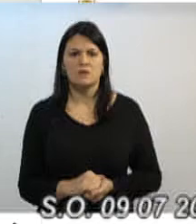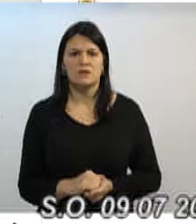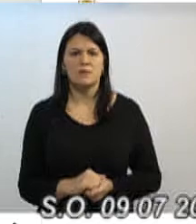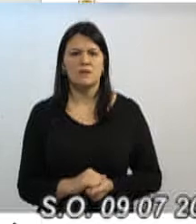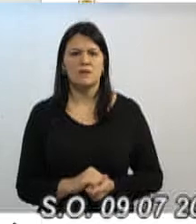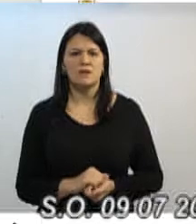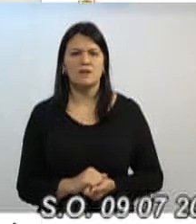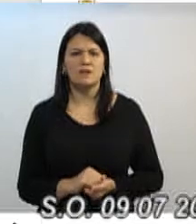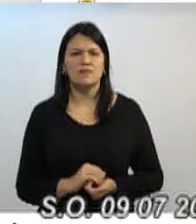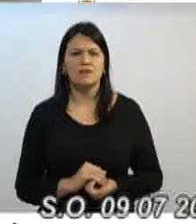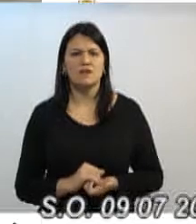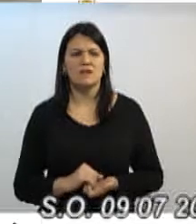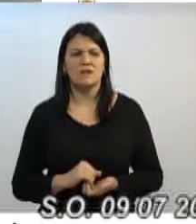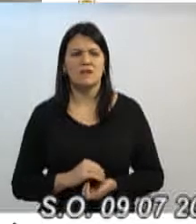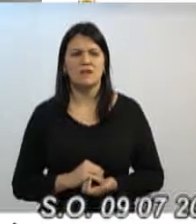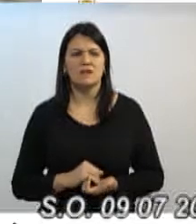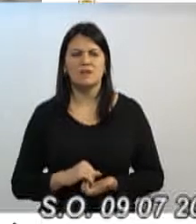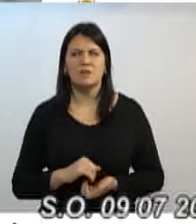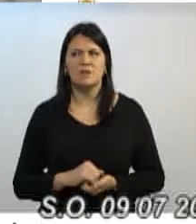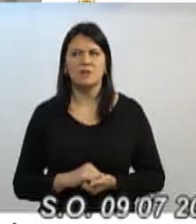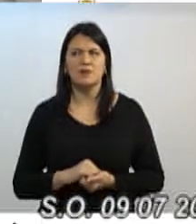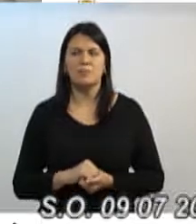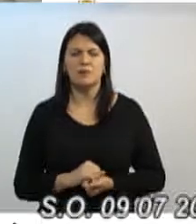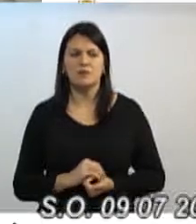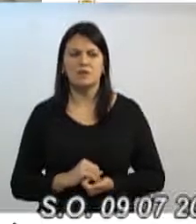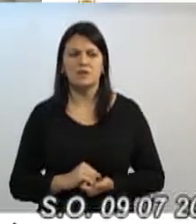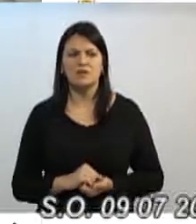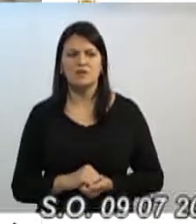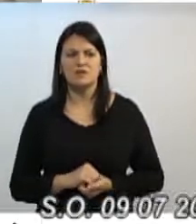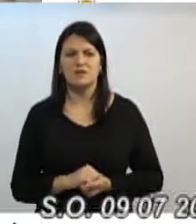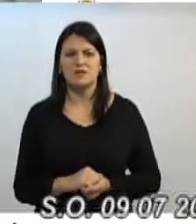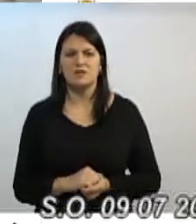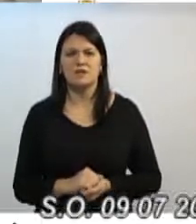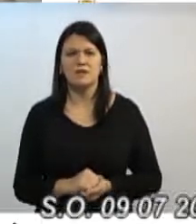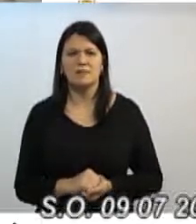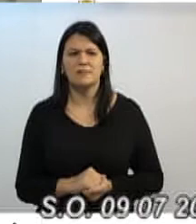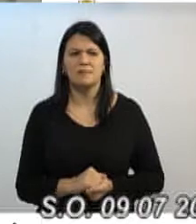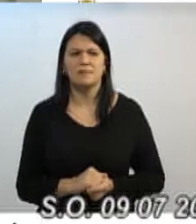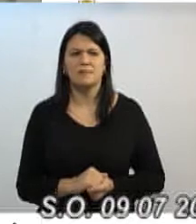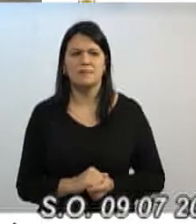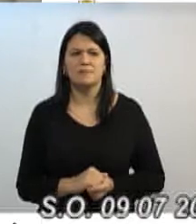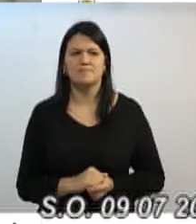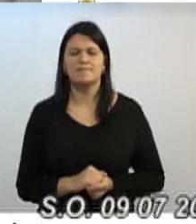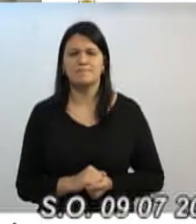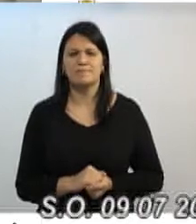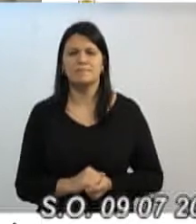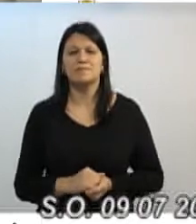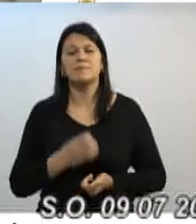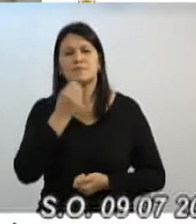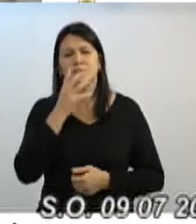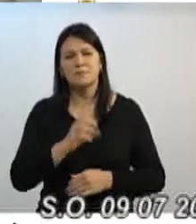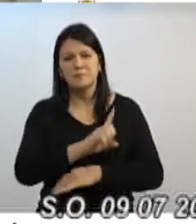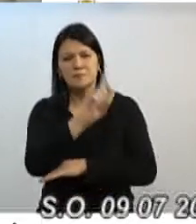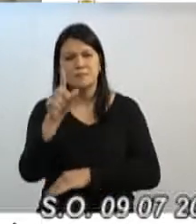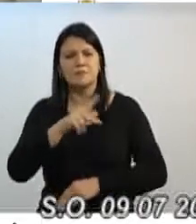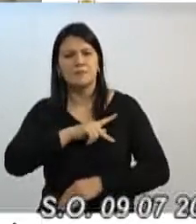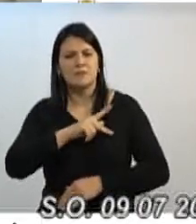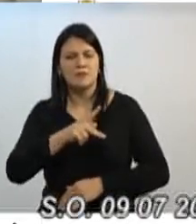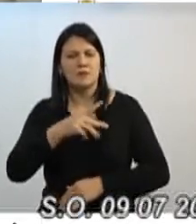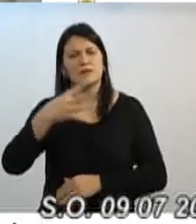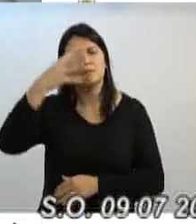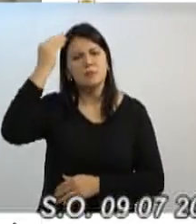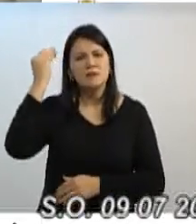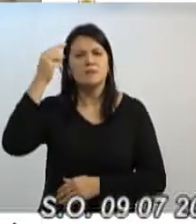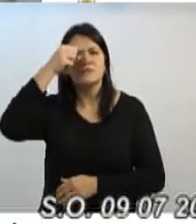Obrigado. Perfeito, bom dia, presidente, bom dia aos colegas vereadores que eu consigo visualizar aqui, além do presidente vereador Alexandre Matias, Marcos da